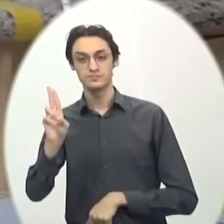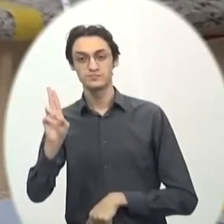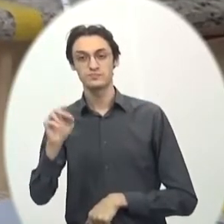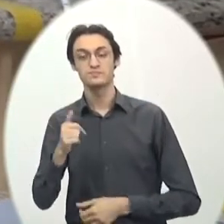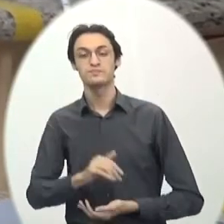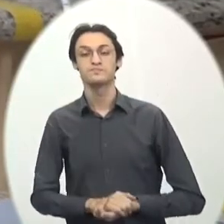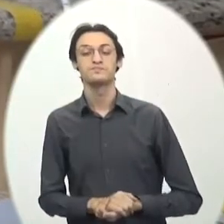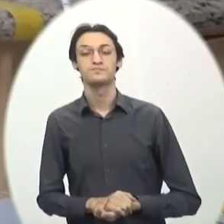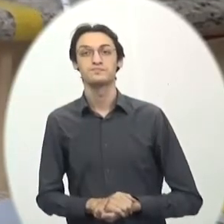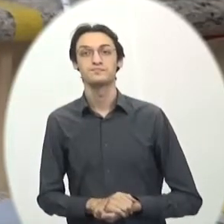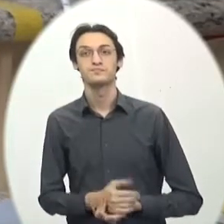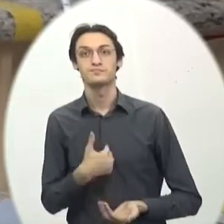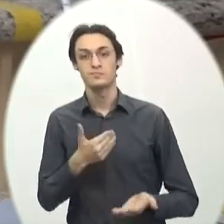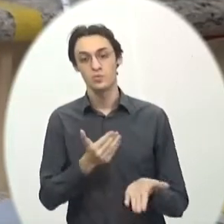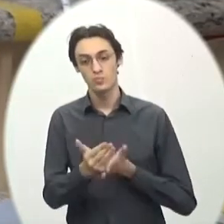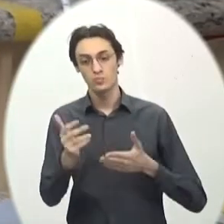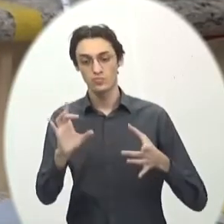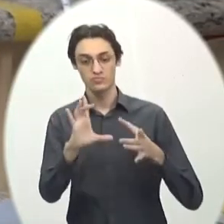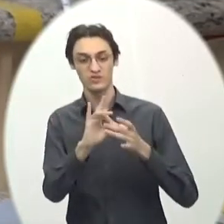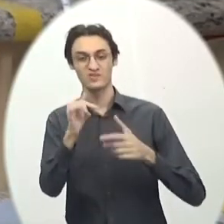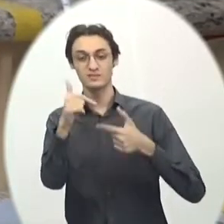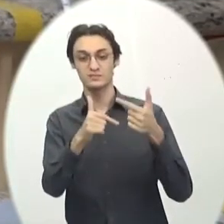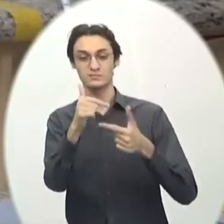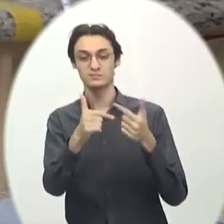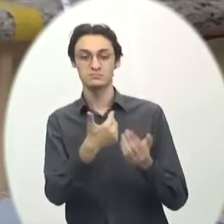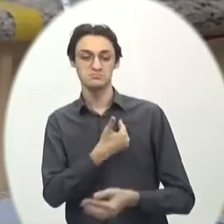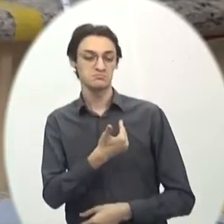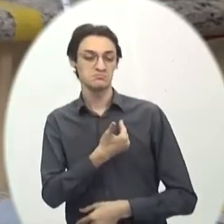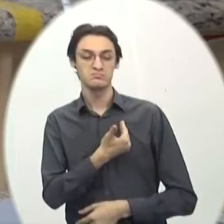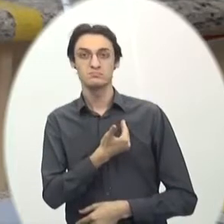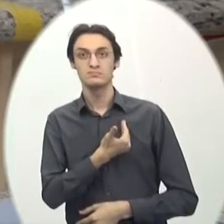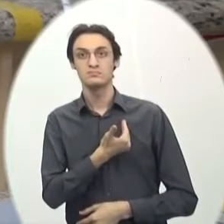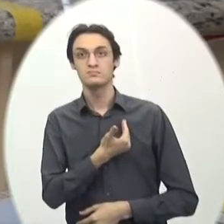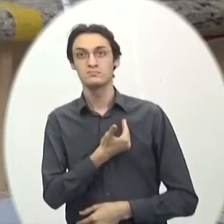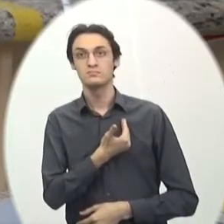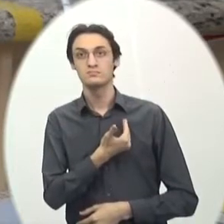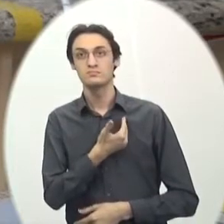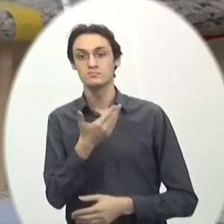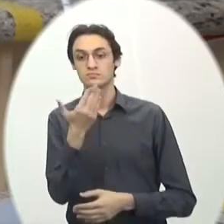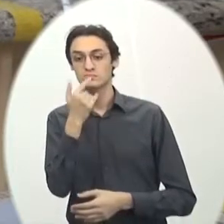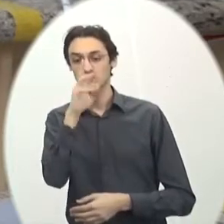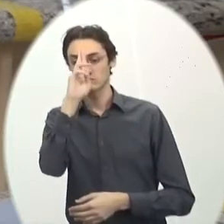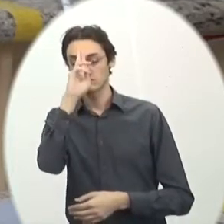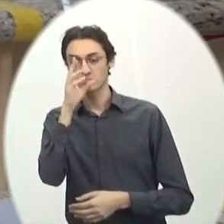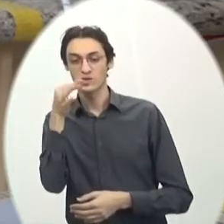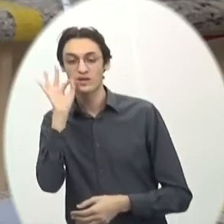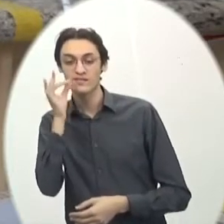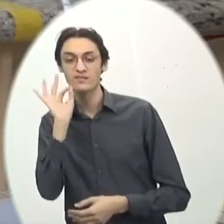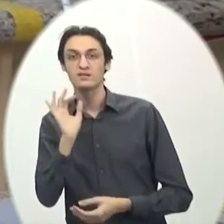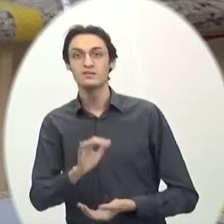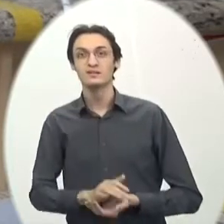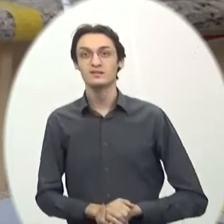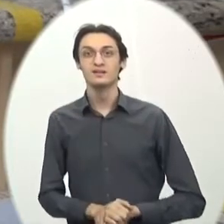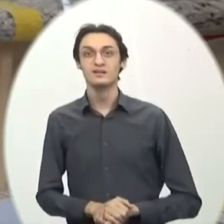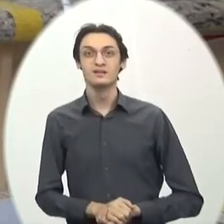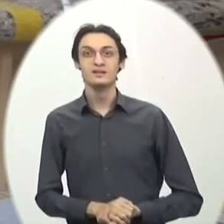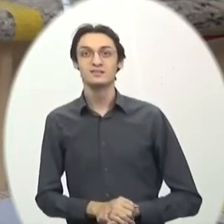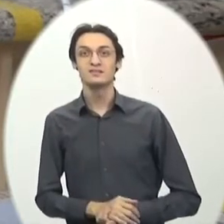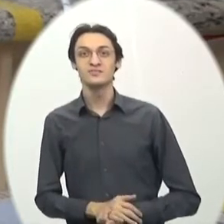a gente começou ali um vínculo de trabalho. E depois amizade de máximo almoçar juntos, tomar um café, basicamente isso.